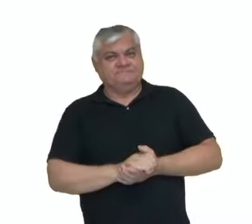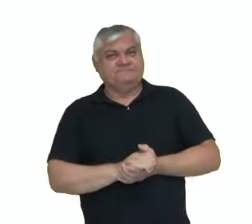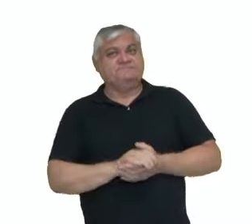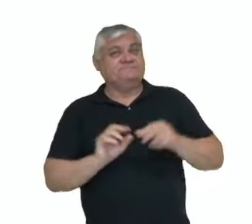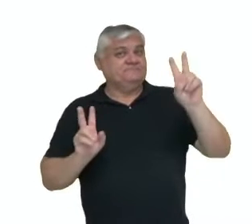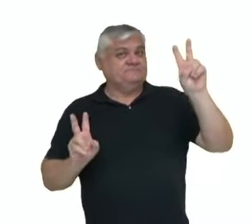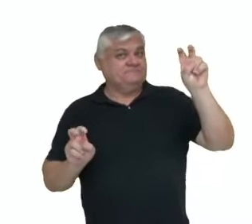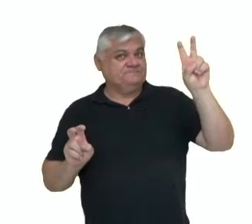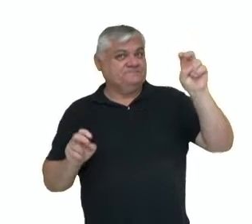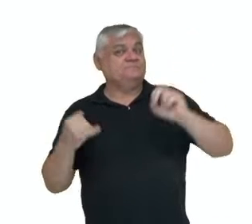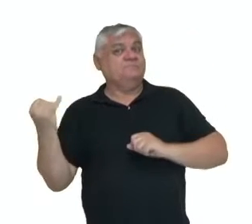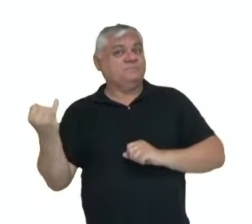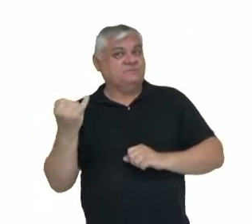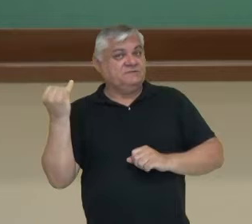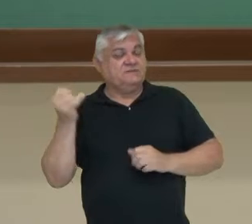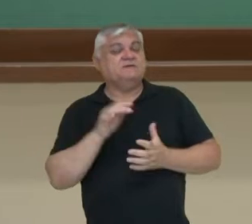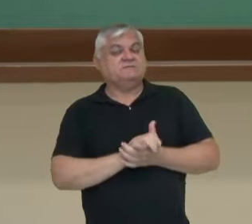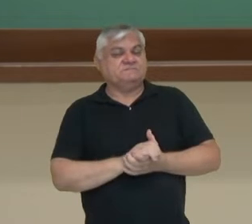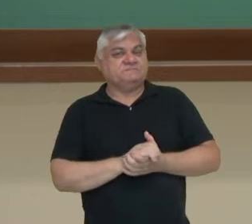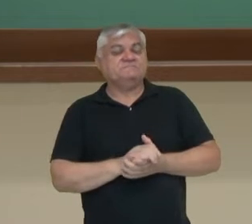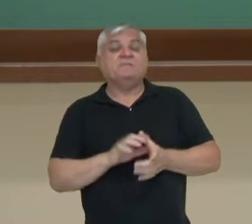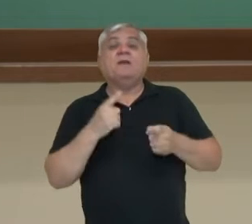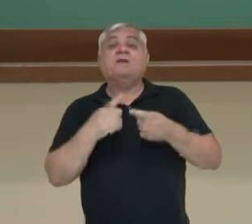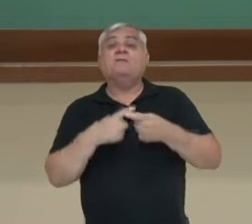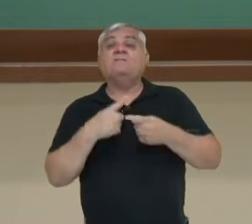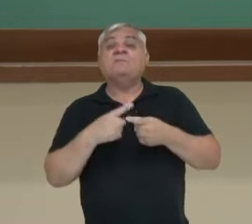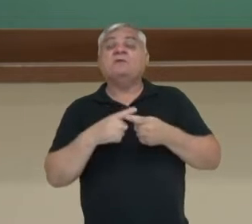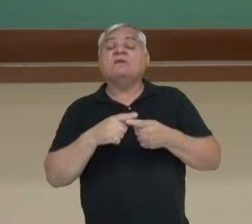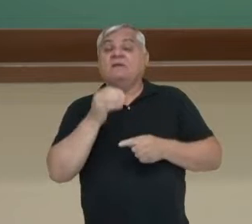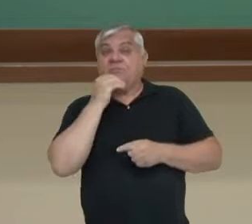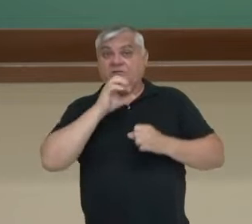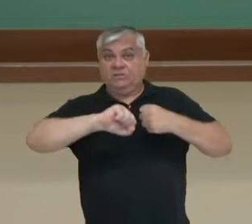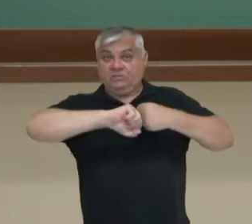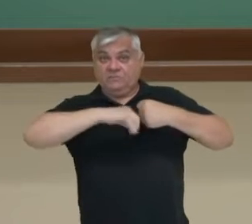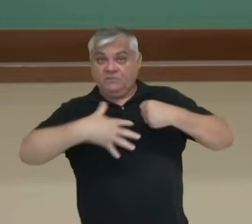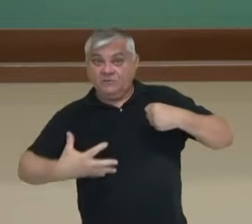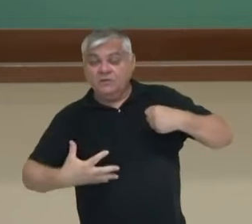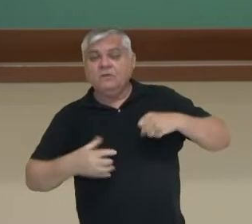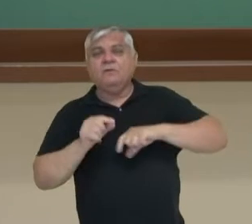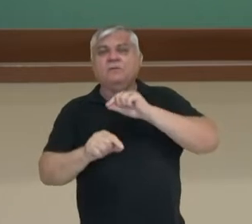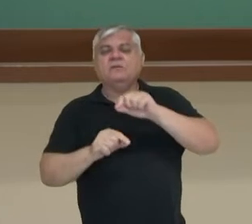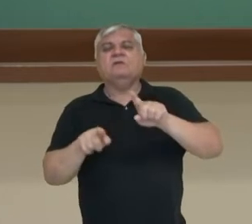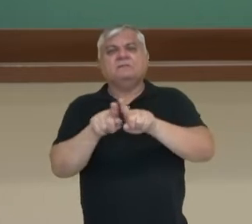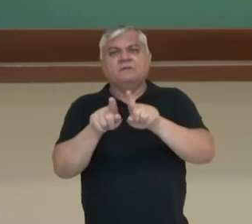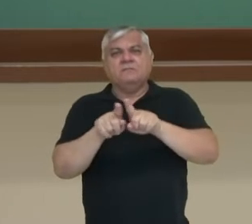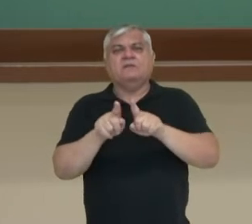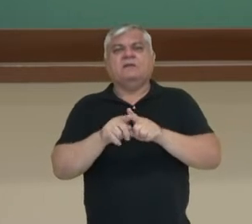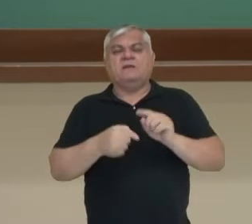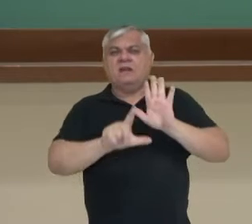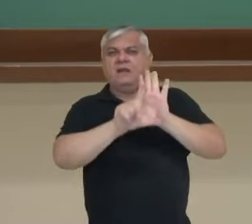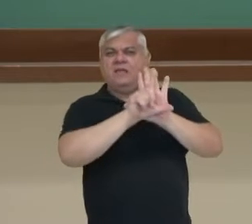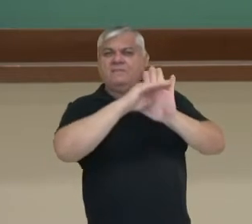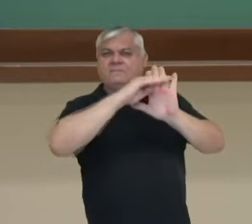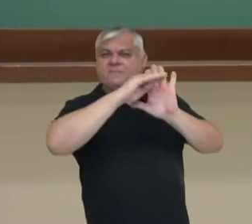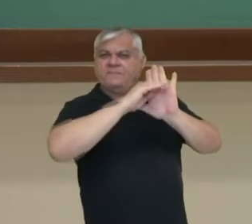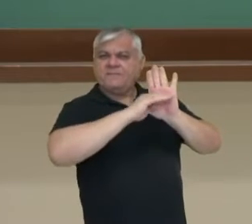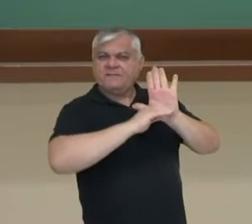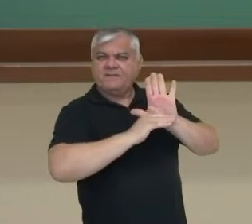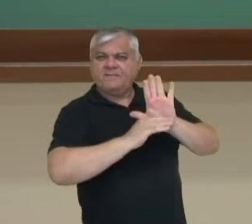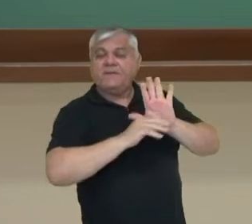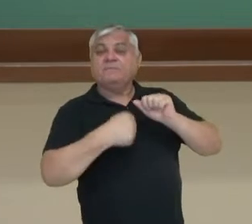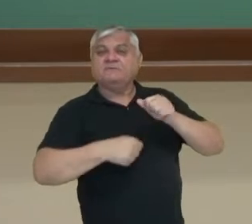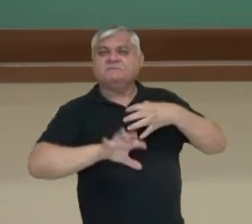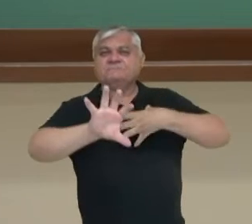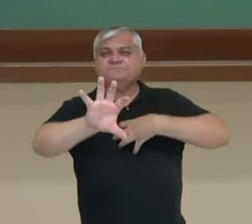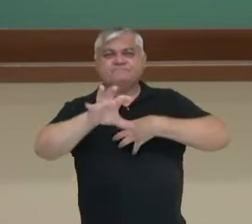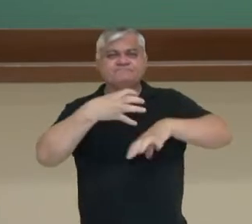é muito importante, porque um dos princípios aí que nós temos com a democracia e com o regime das leis é o princípio de empatia.